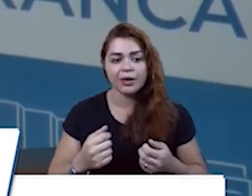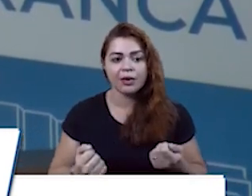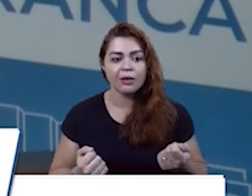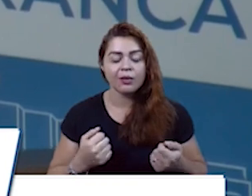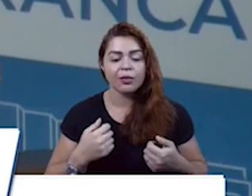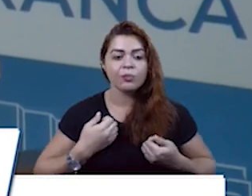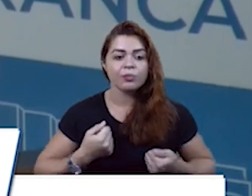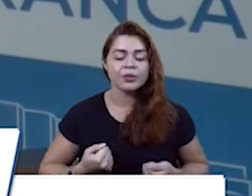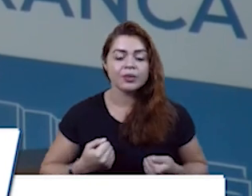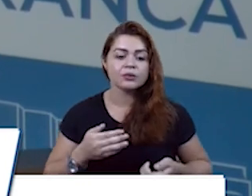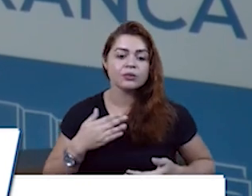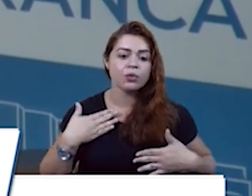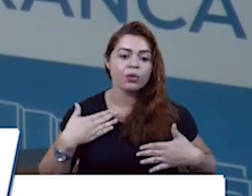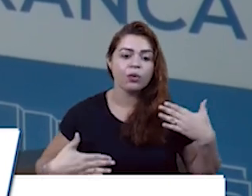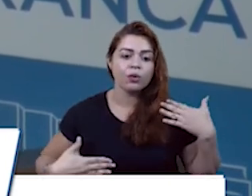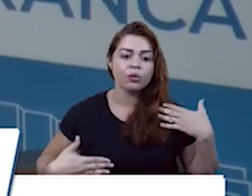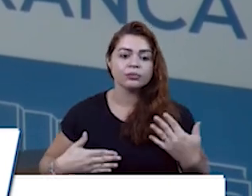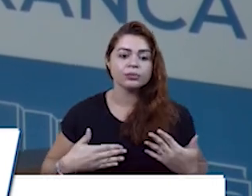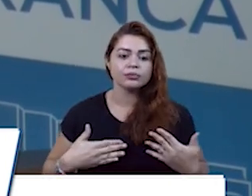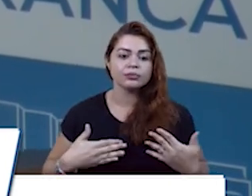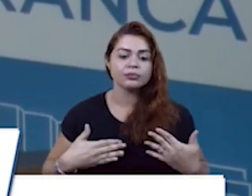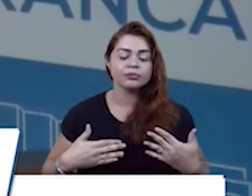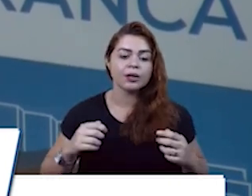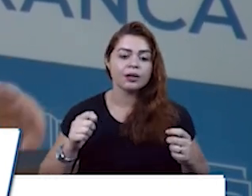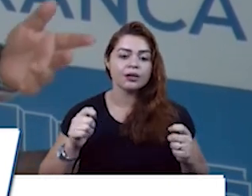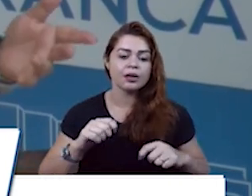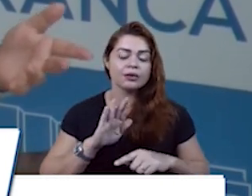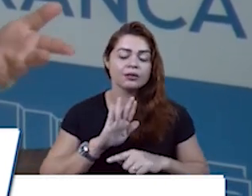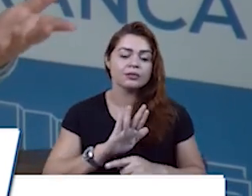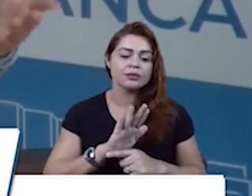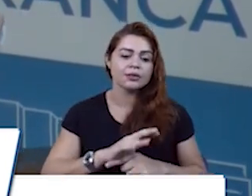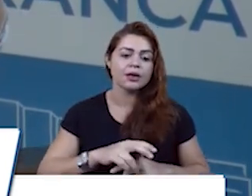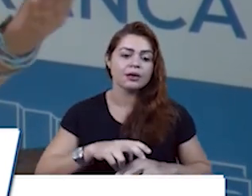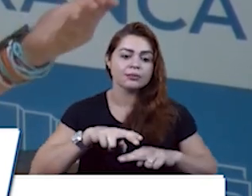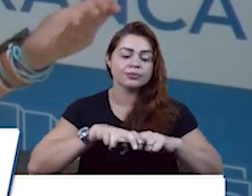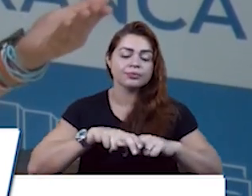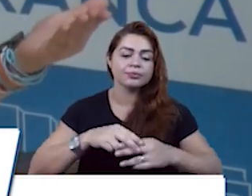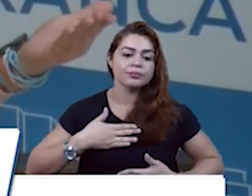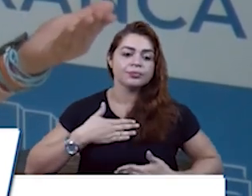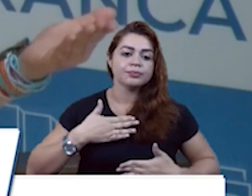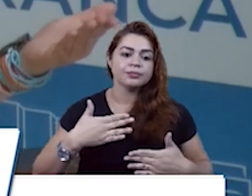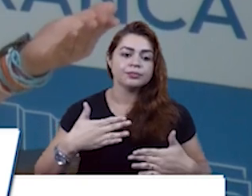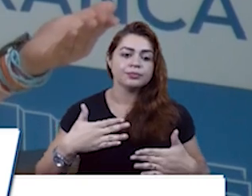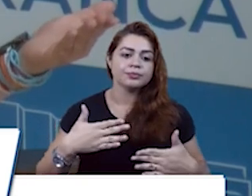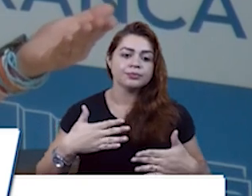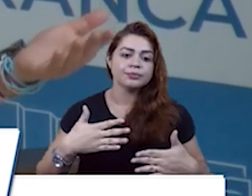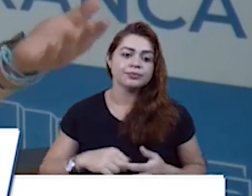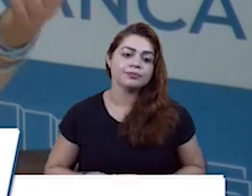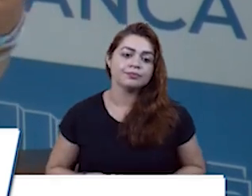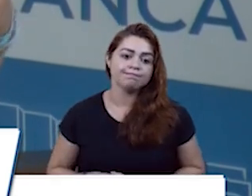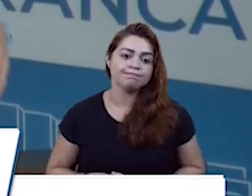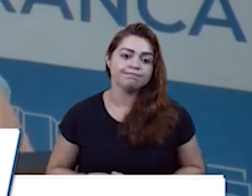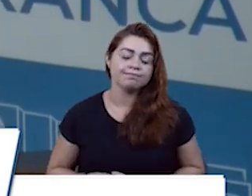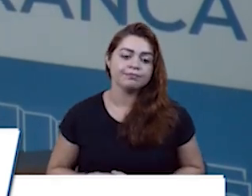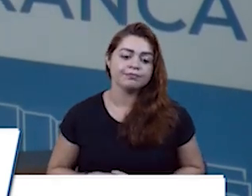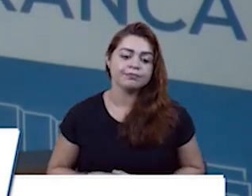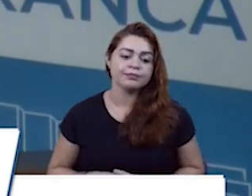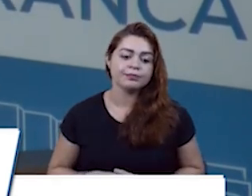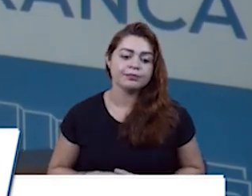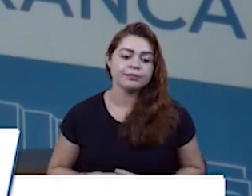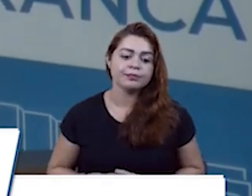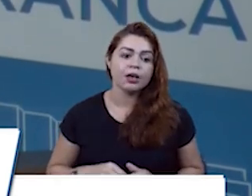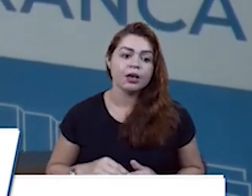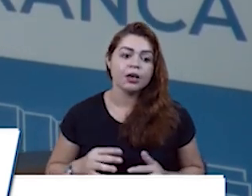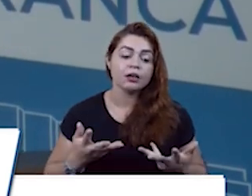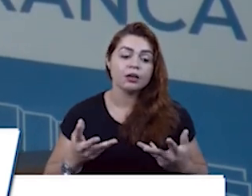afeta diretamente na saúde, né? E ainda falando para encerrar, né, tem a questão de produtos. Tem muitas